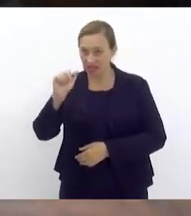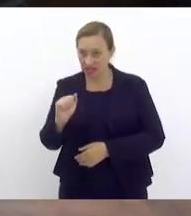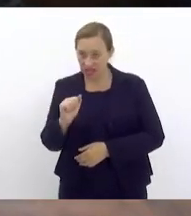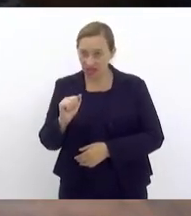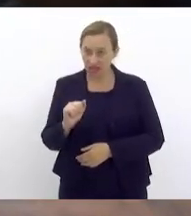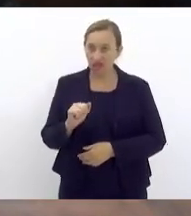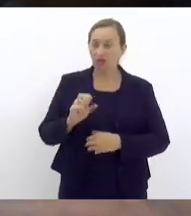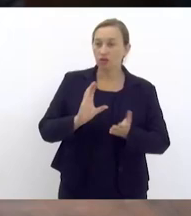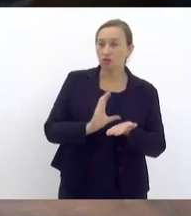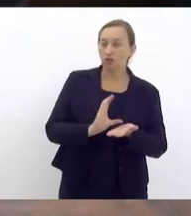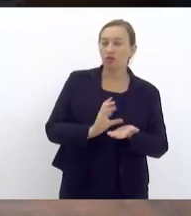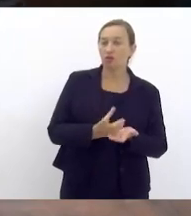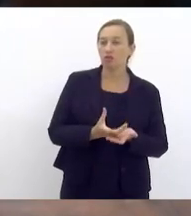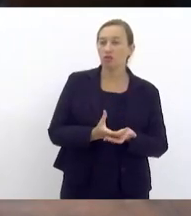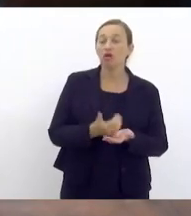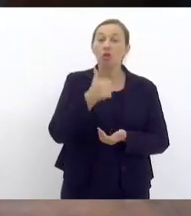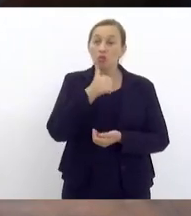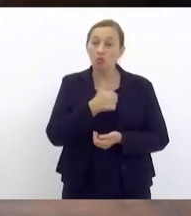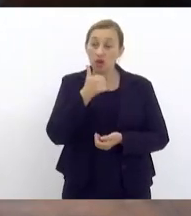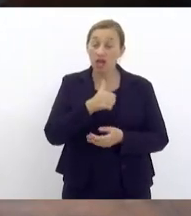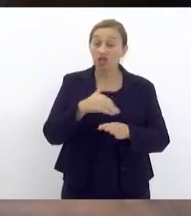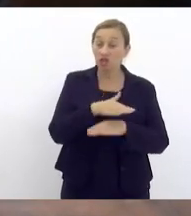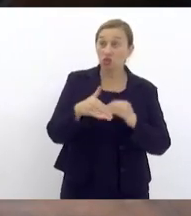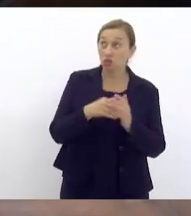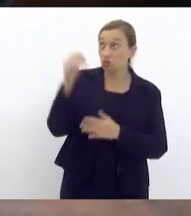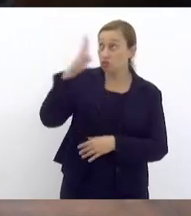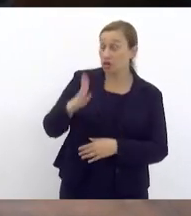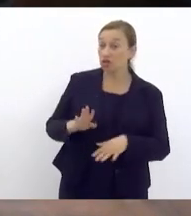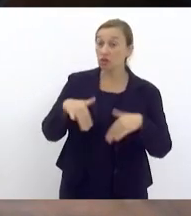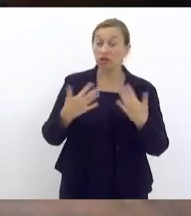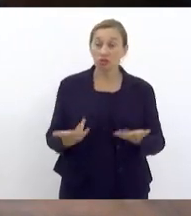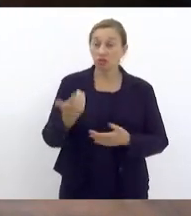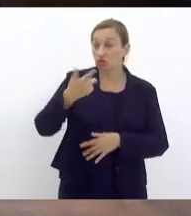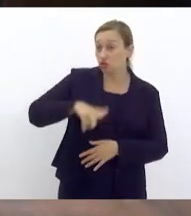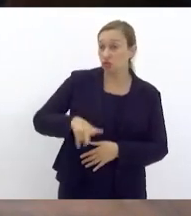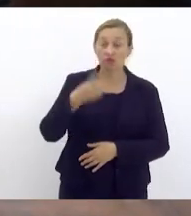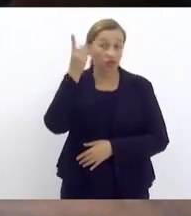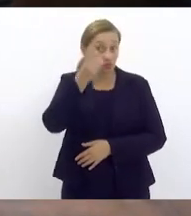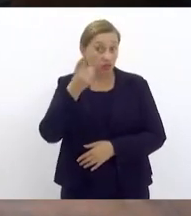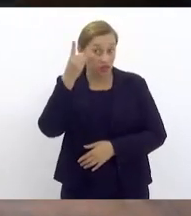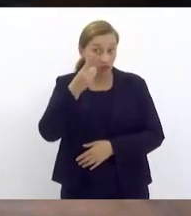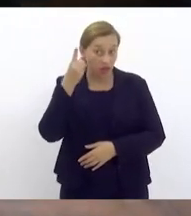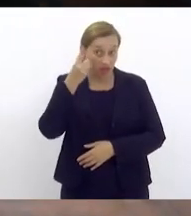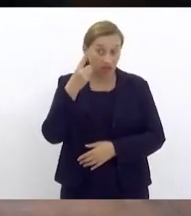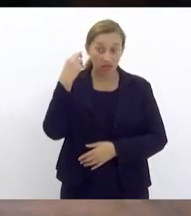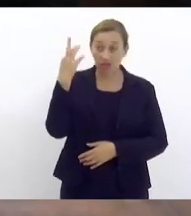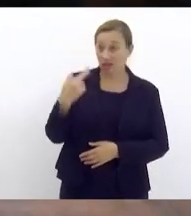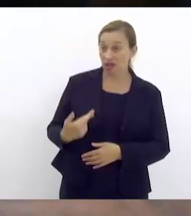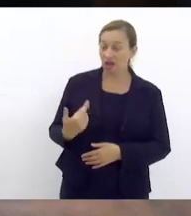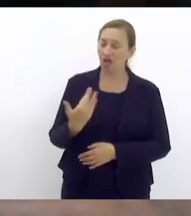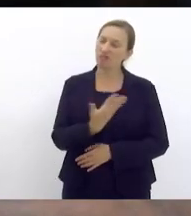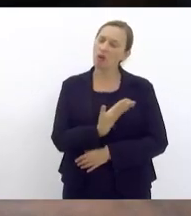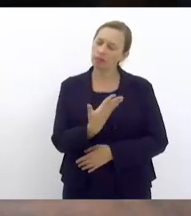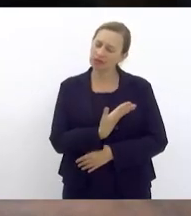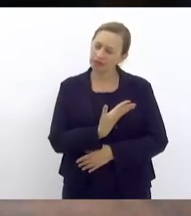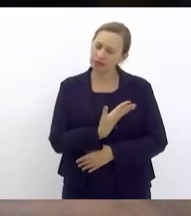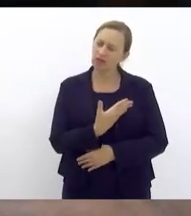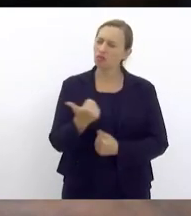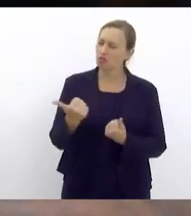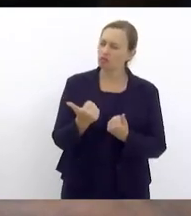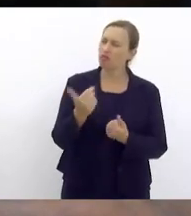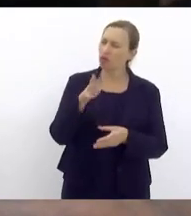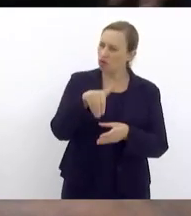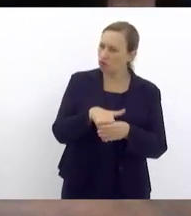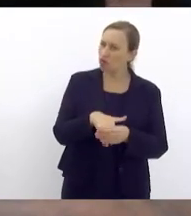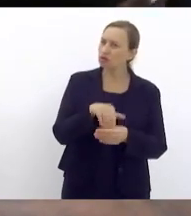destinado as mulheres de todo o Brasil então mais uma vez deputada Renata Souza minha nobre colega conte que o meu voto